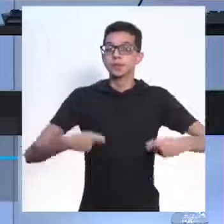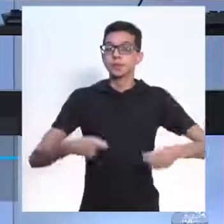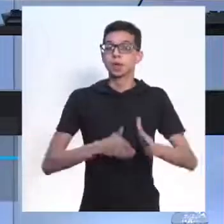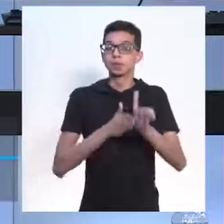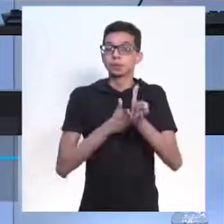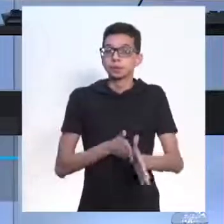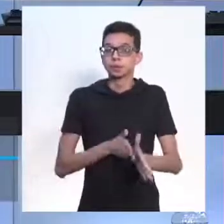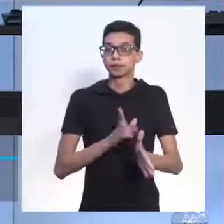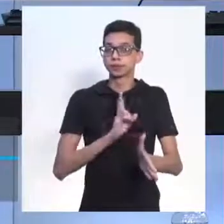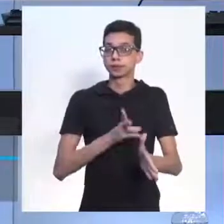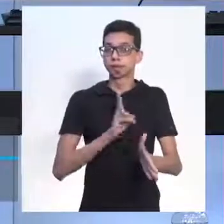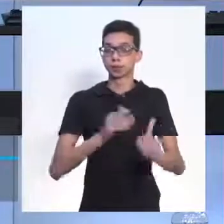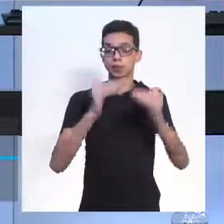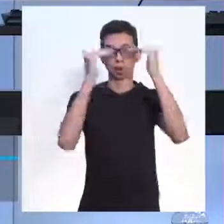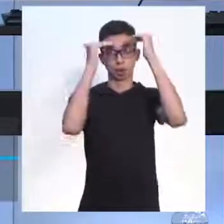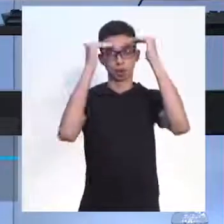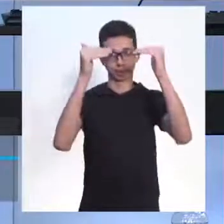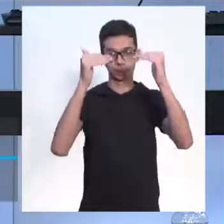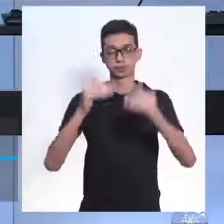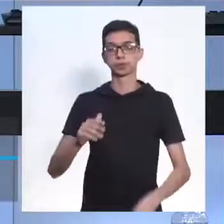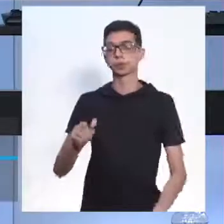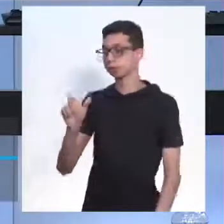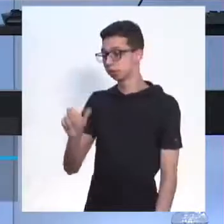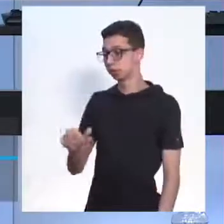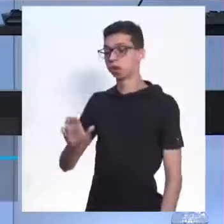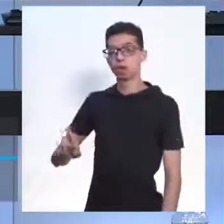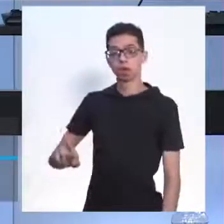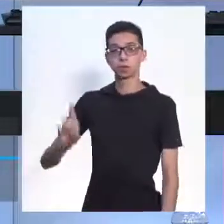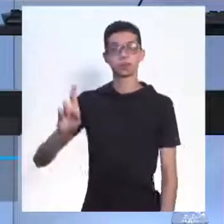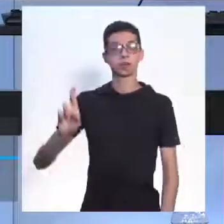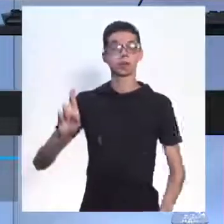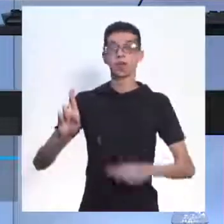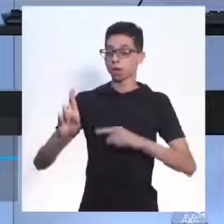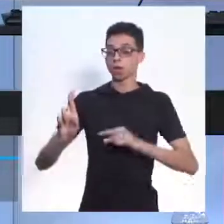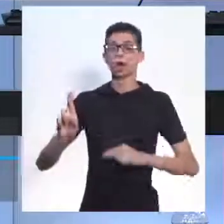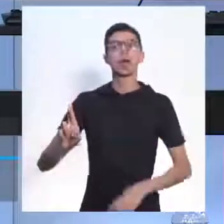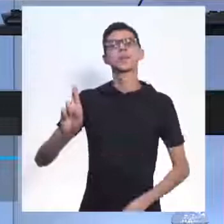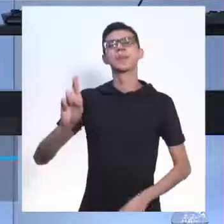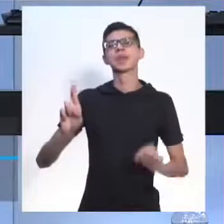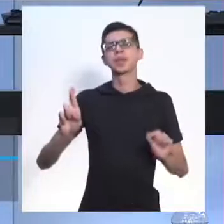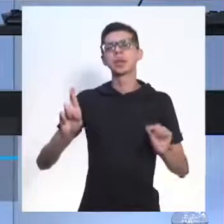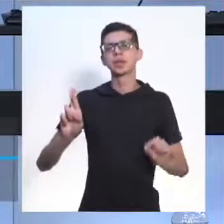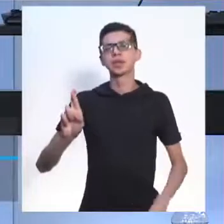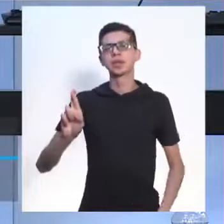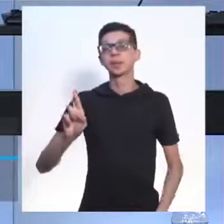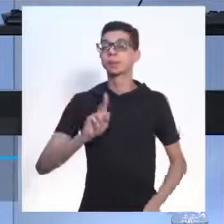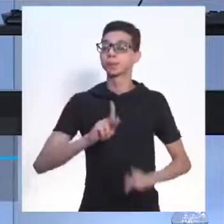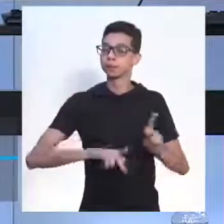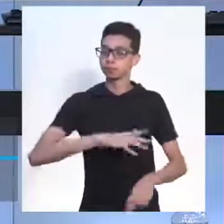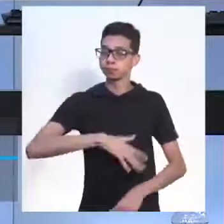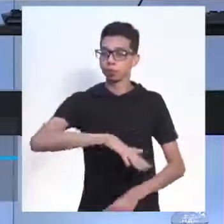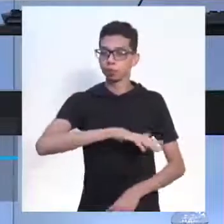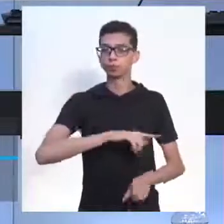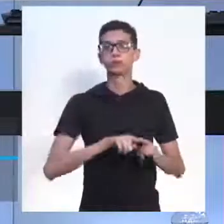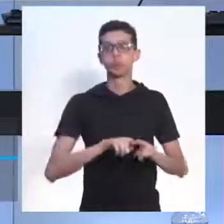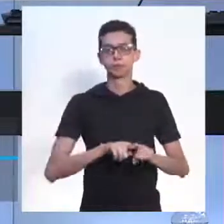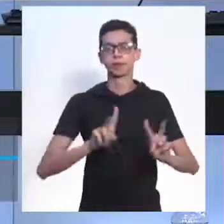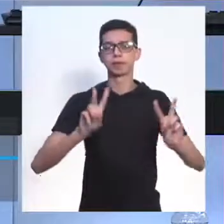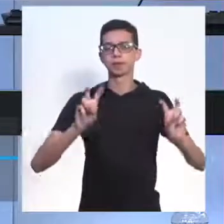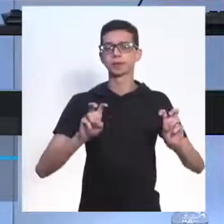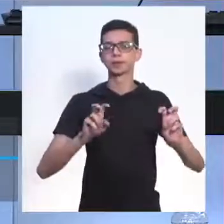seguidos por esse representante do povo e também é do conjunto de princípios